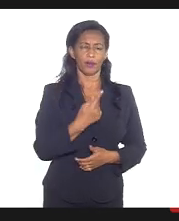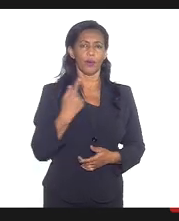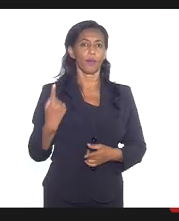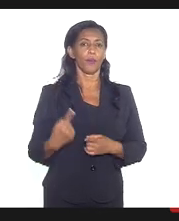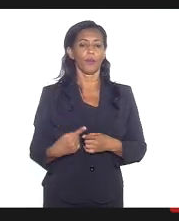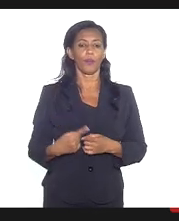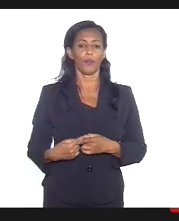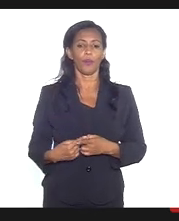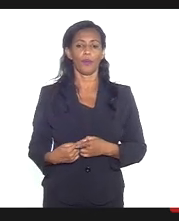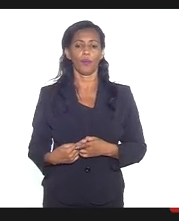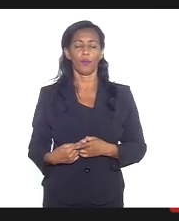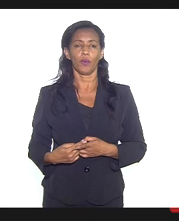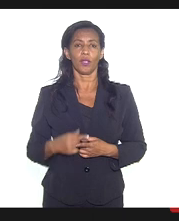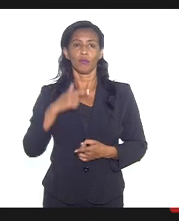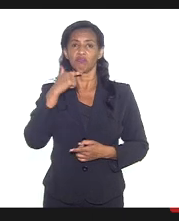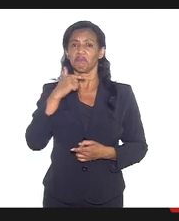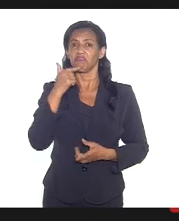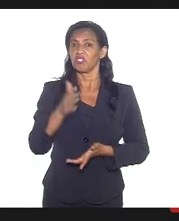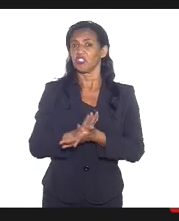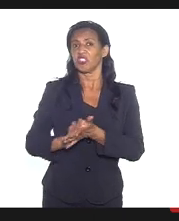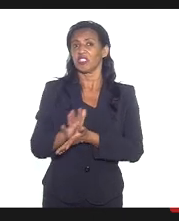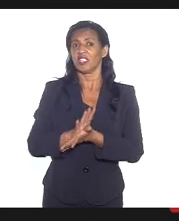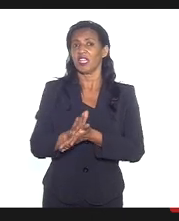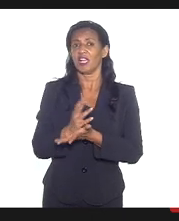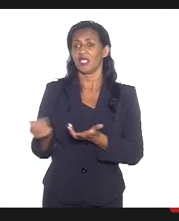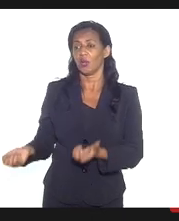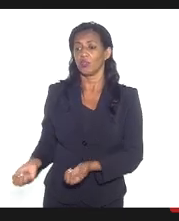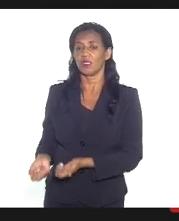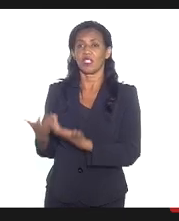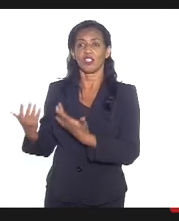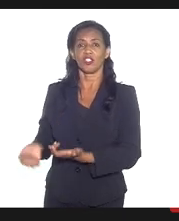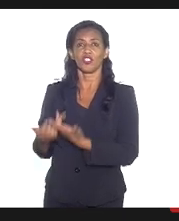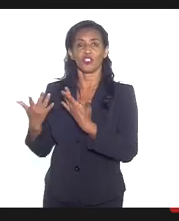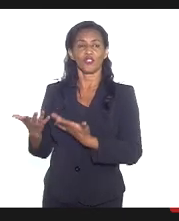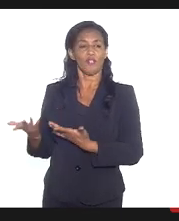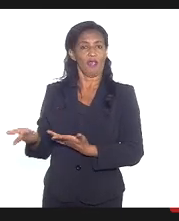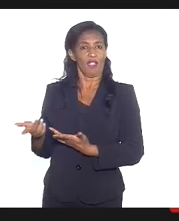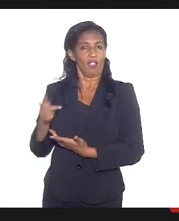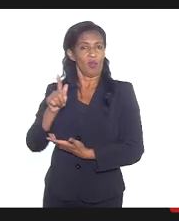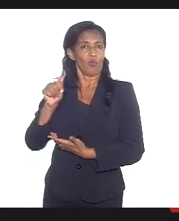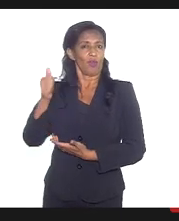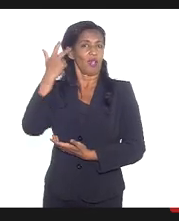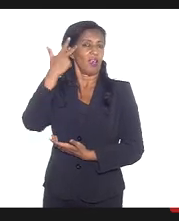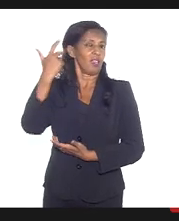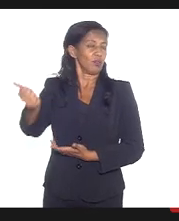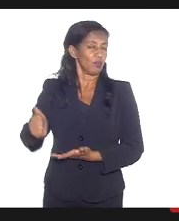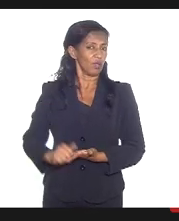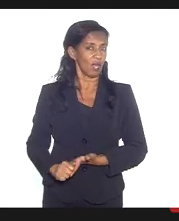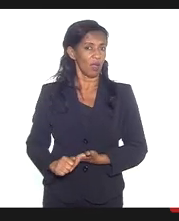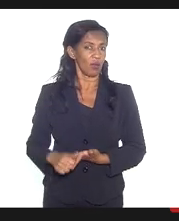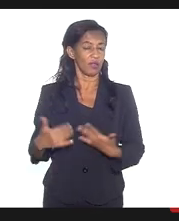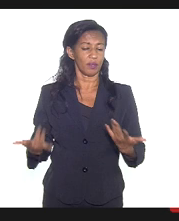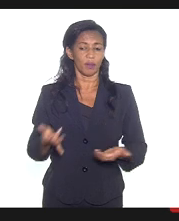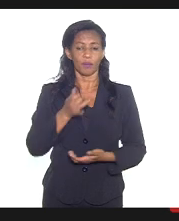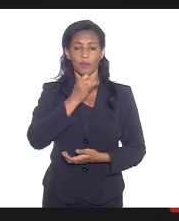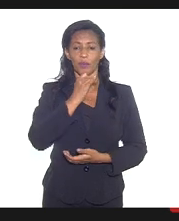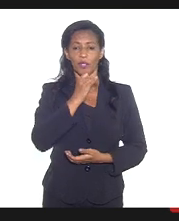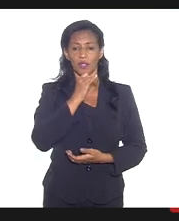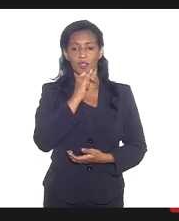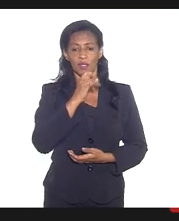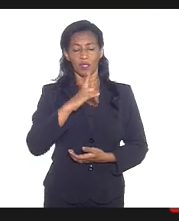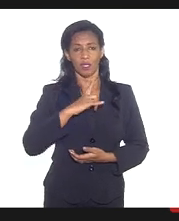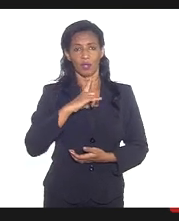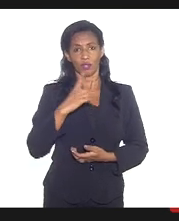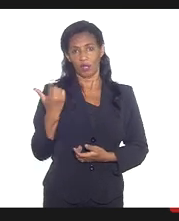Porque não me adianta nada eu incentivar aqui a produção e o processamento de gás natural. E, por exemplo, eu tenho